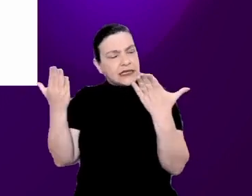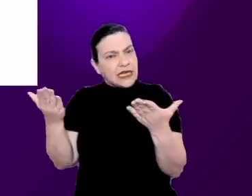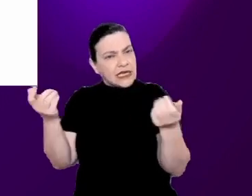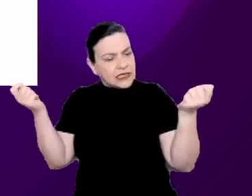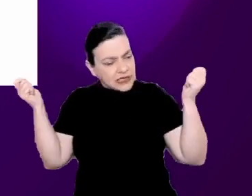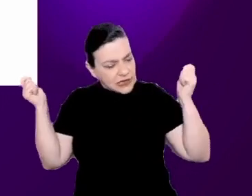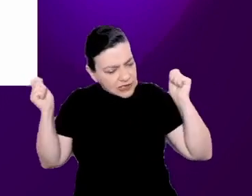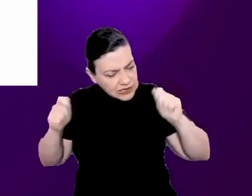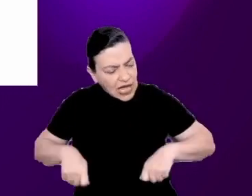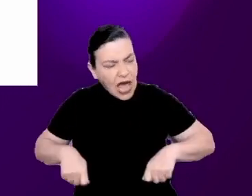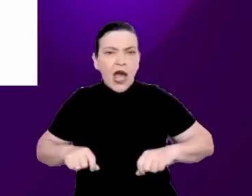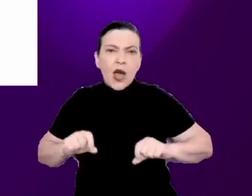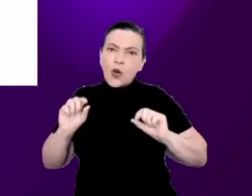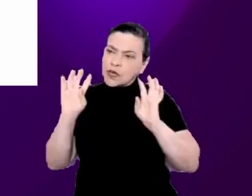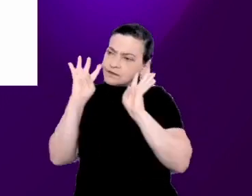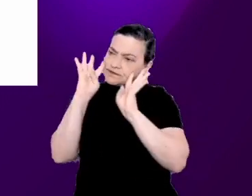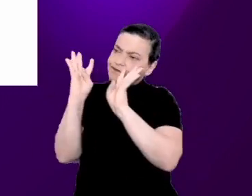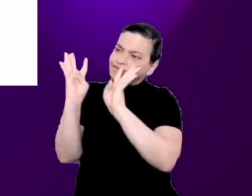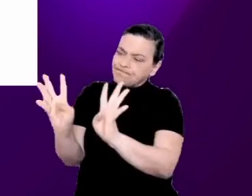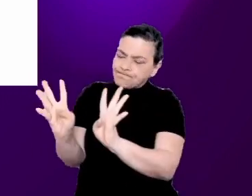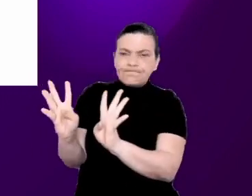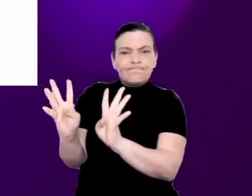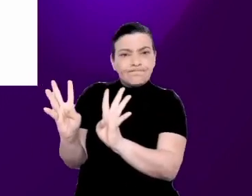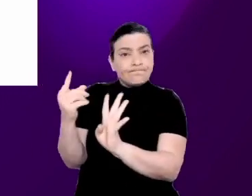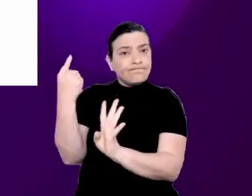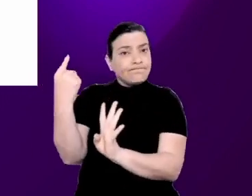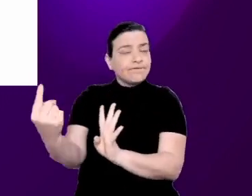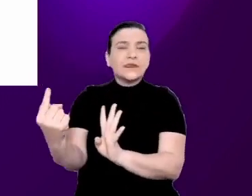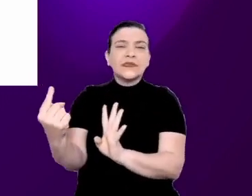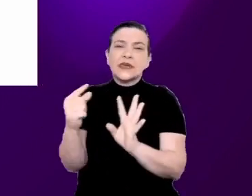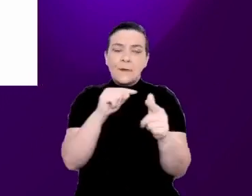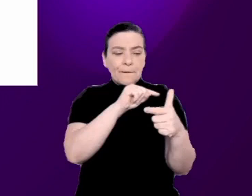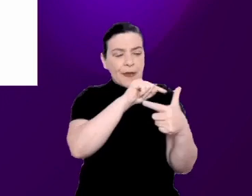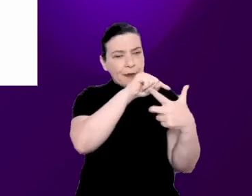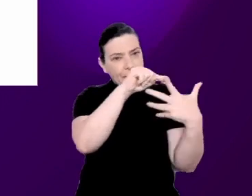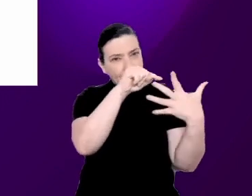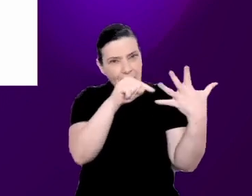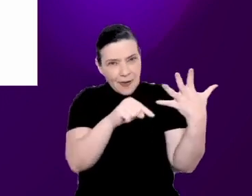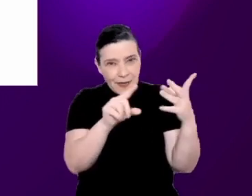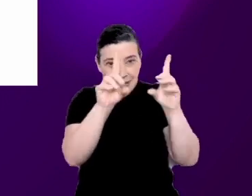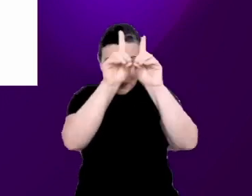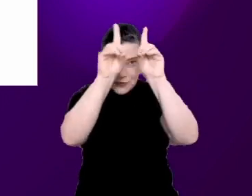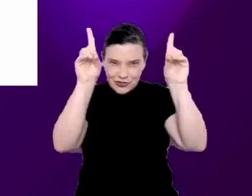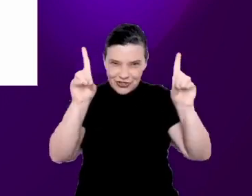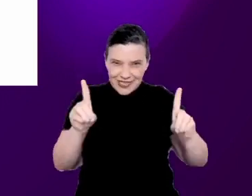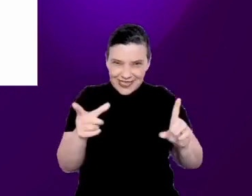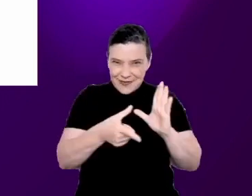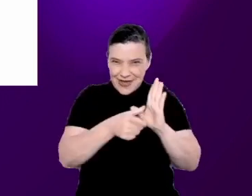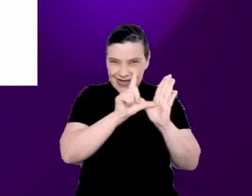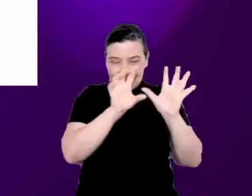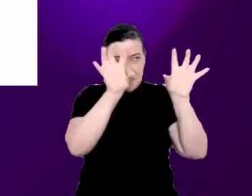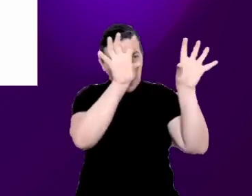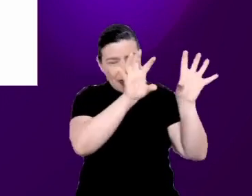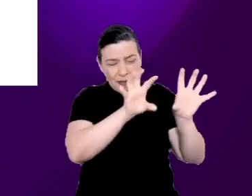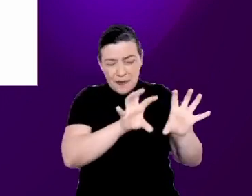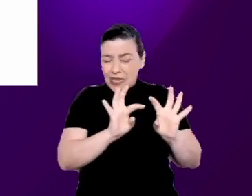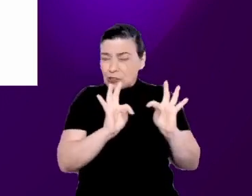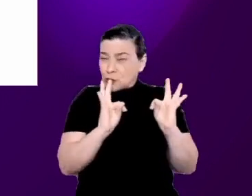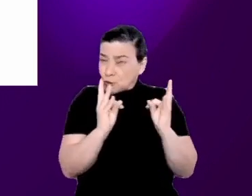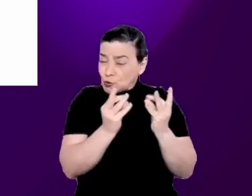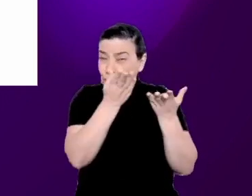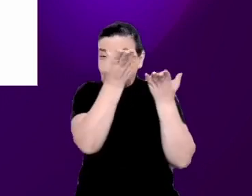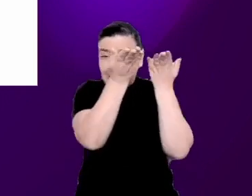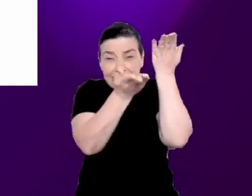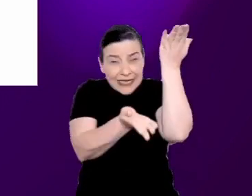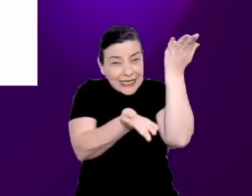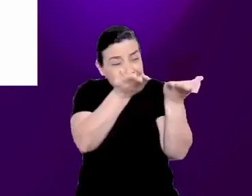fazer individualmente por ele, e equilibrar todos esses pratos com mais eficiência, trazendo